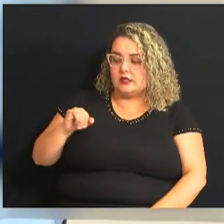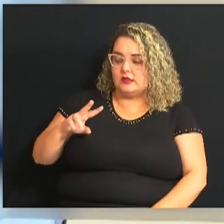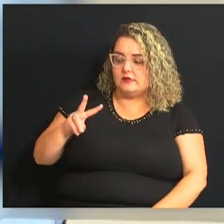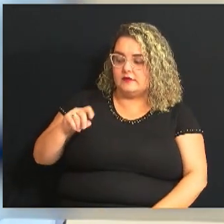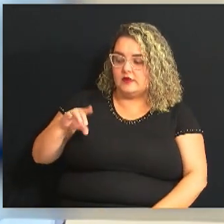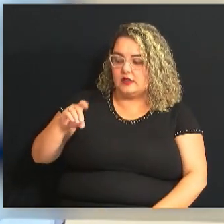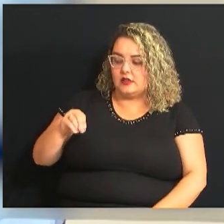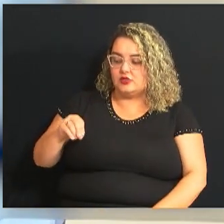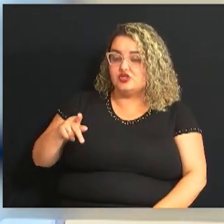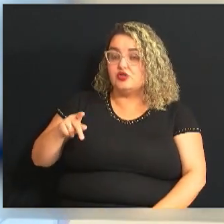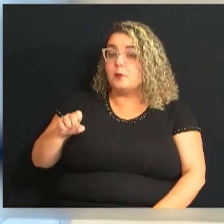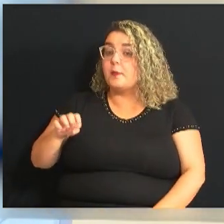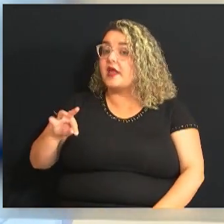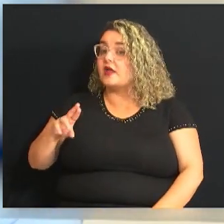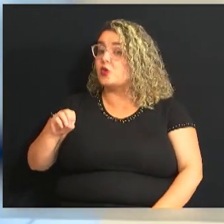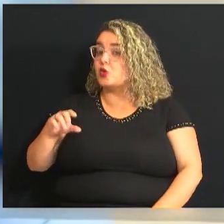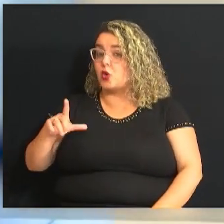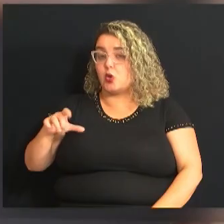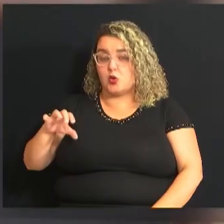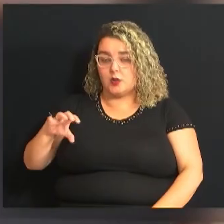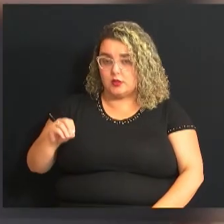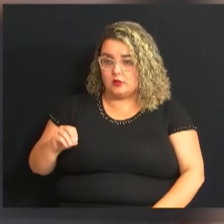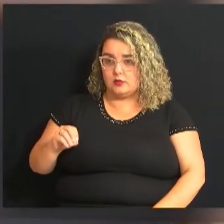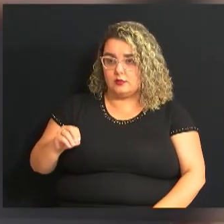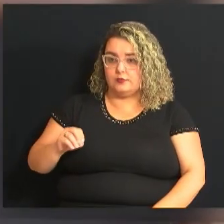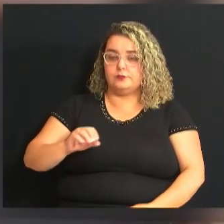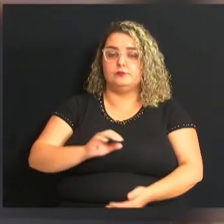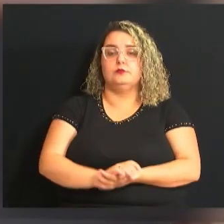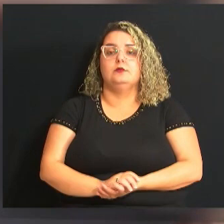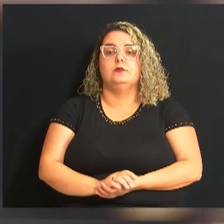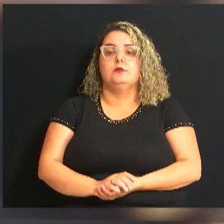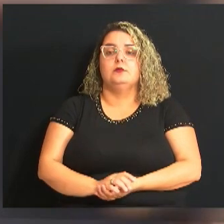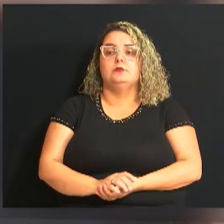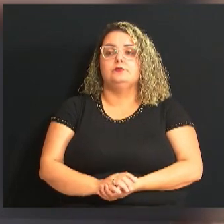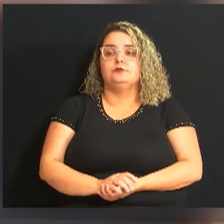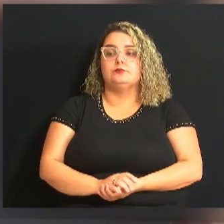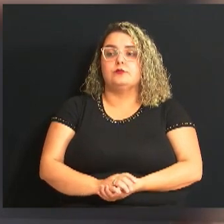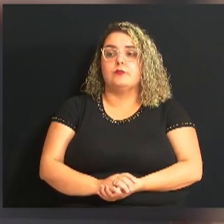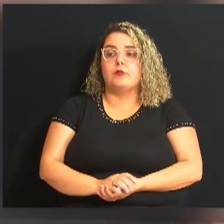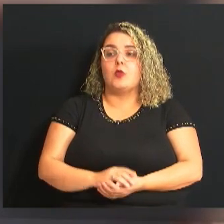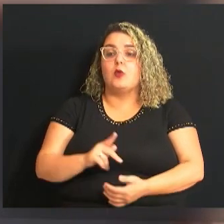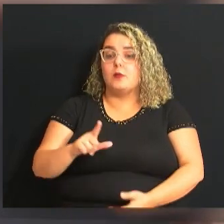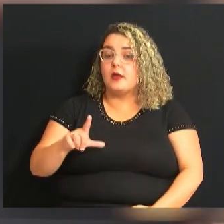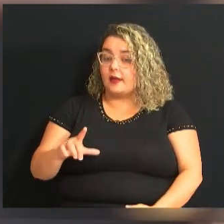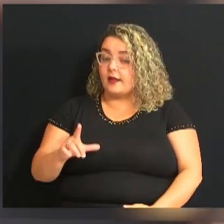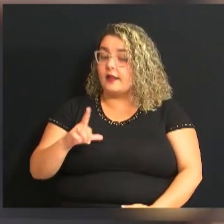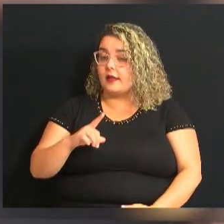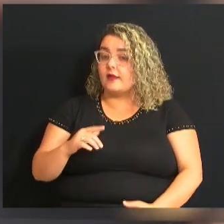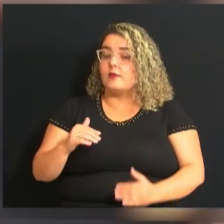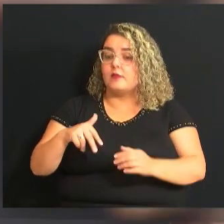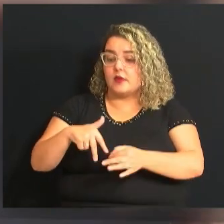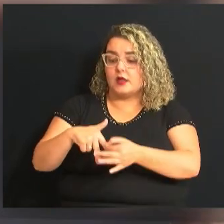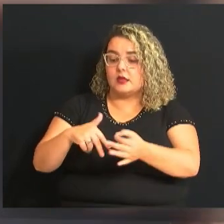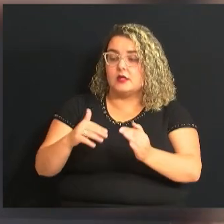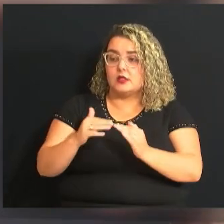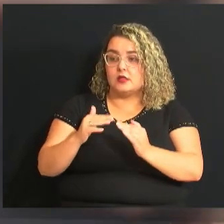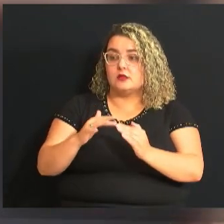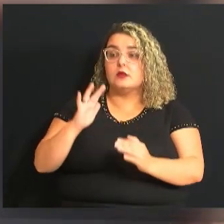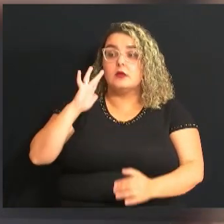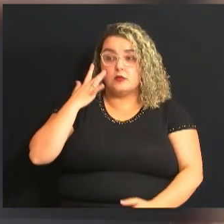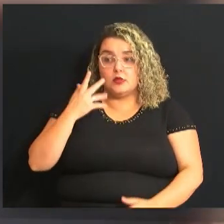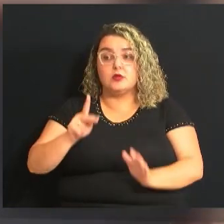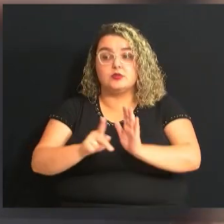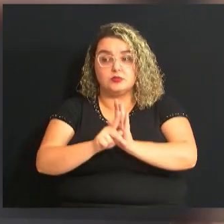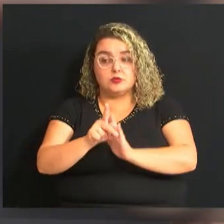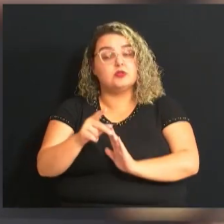de petróleo para consumo de bebidas. O PL teve parecer favorável. Eu considero o projeto de lei importante,